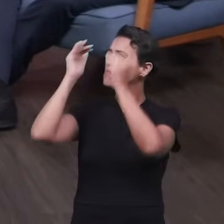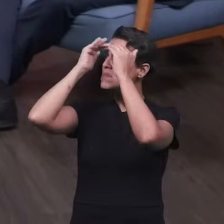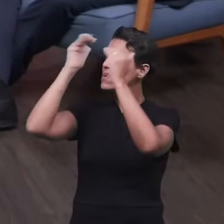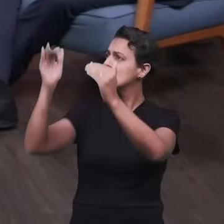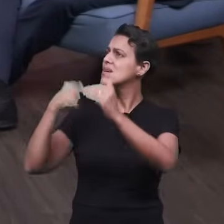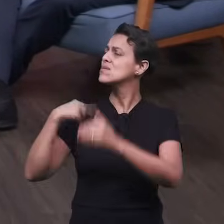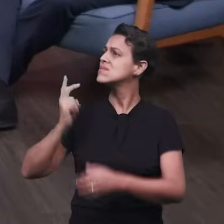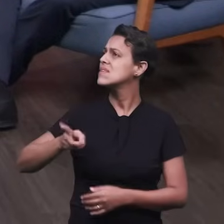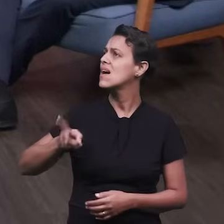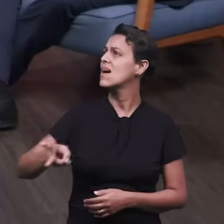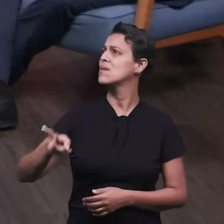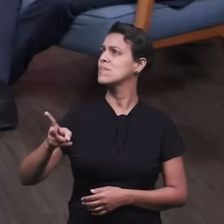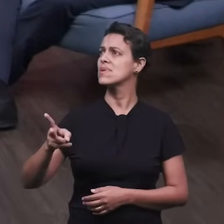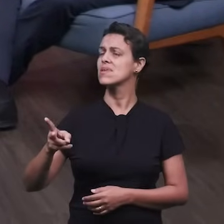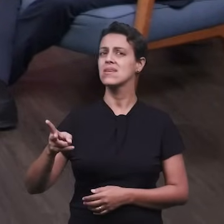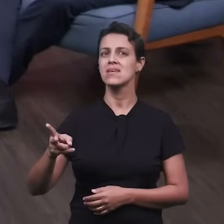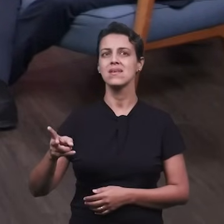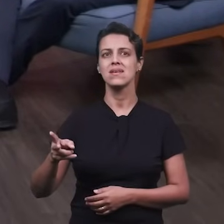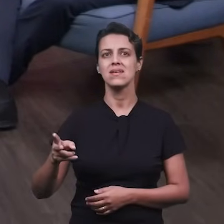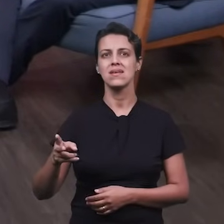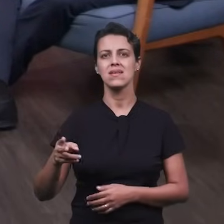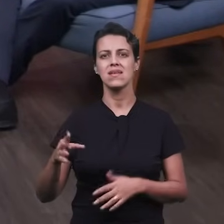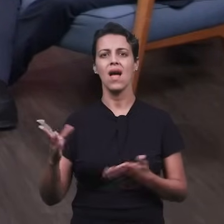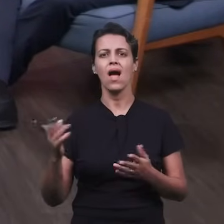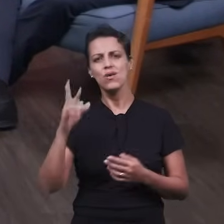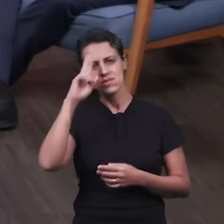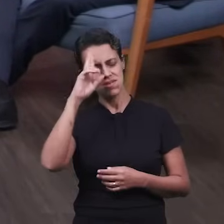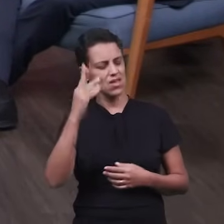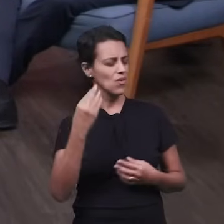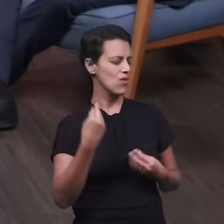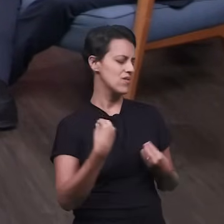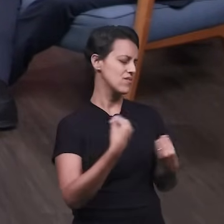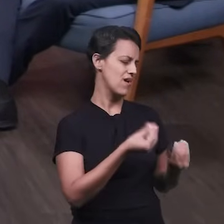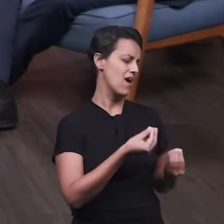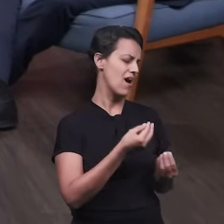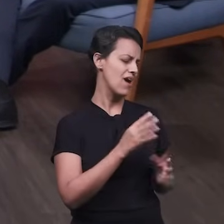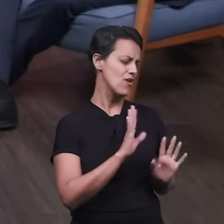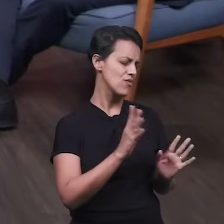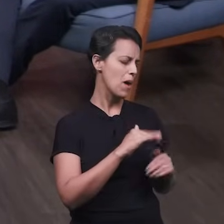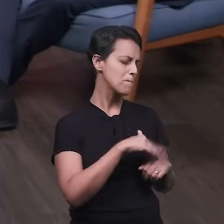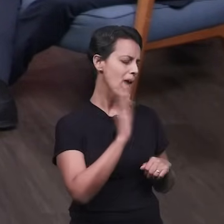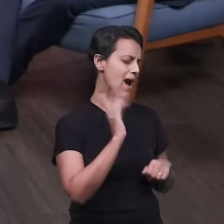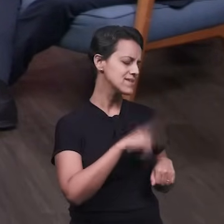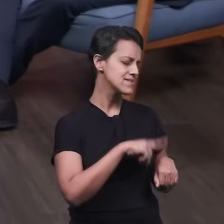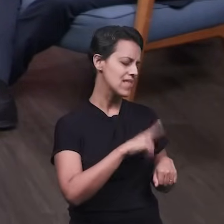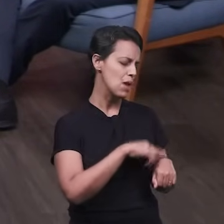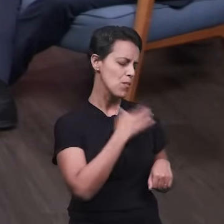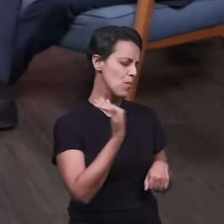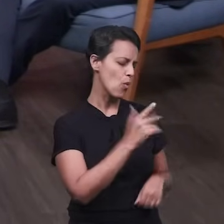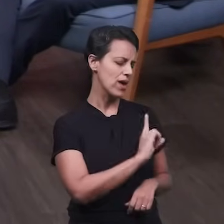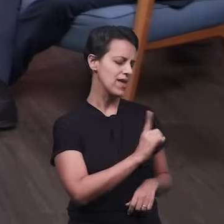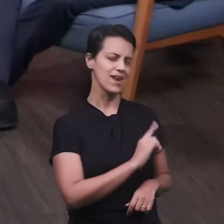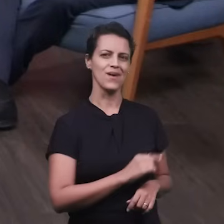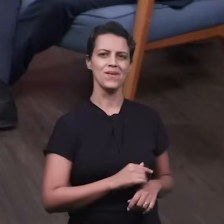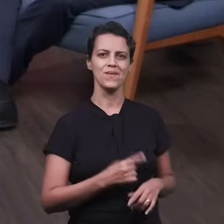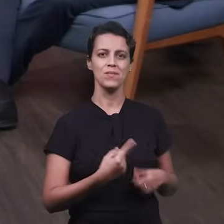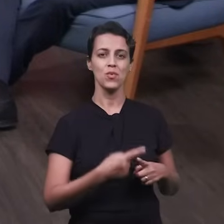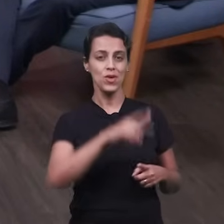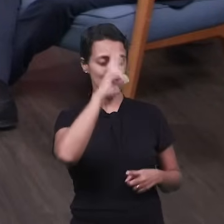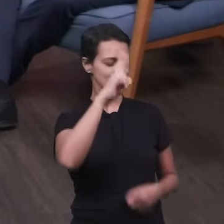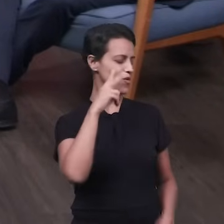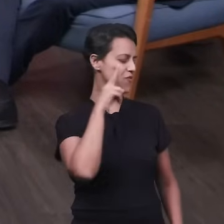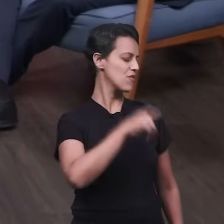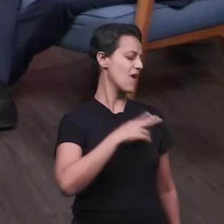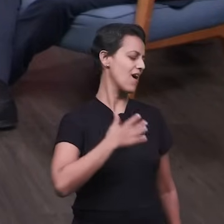os teus caminhos, tudo. Aí o Senhor decretou que ele ia morrer, o Senhor, não, então vou dar mais um tempo. Ele tinha crédito com o Senhor, né? Então, veja só, essa questão